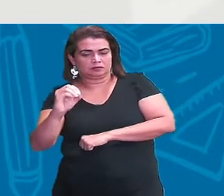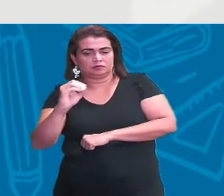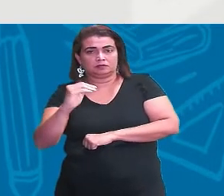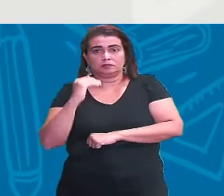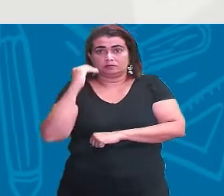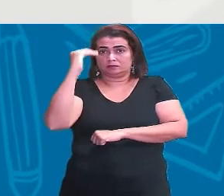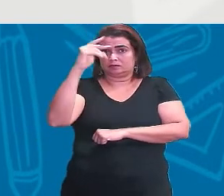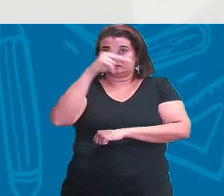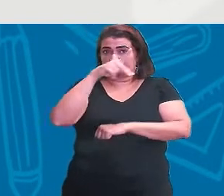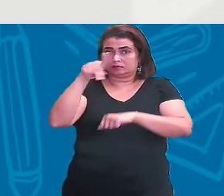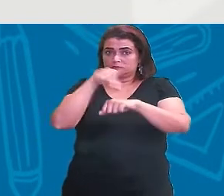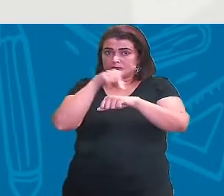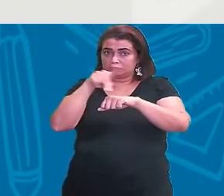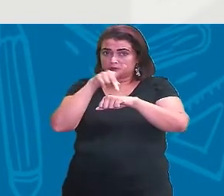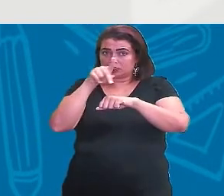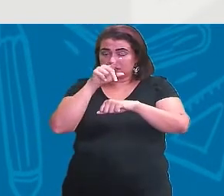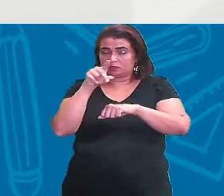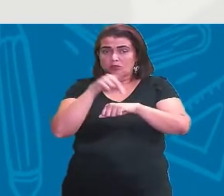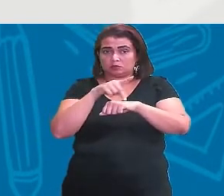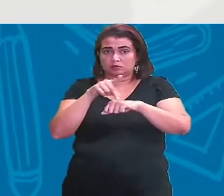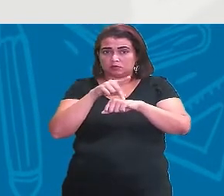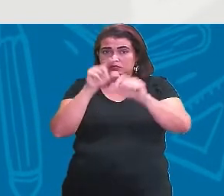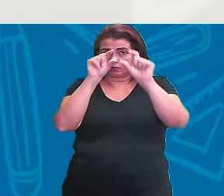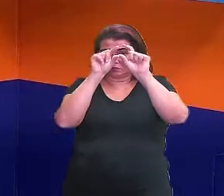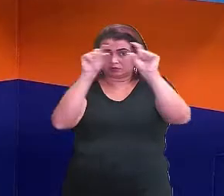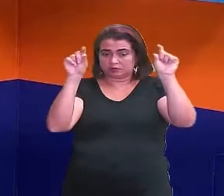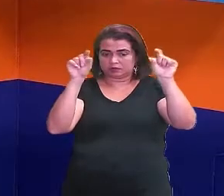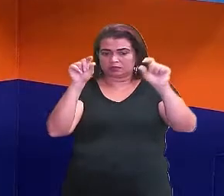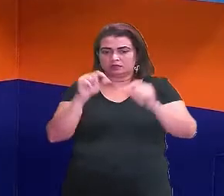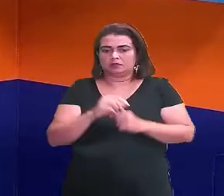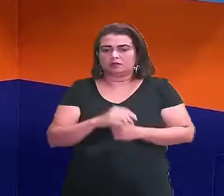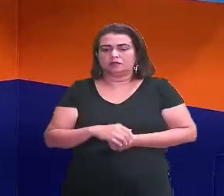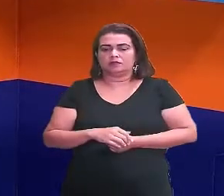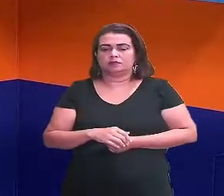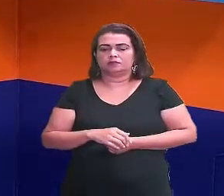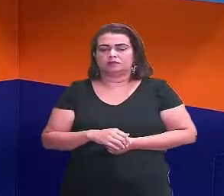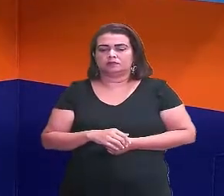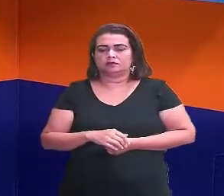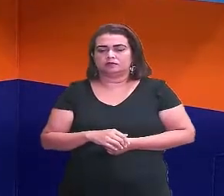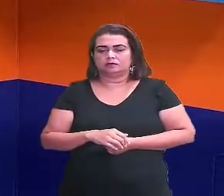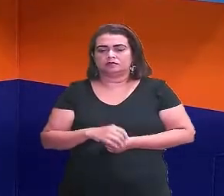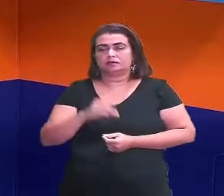a palavra sapo. Vem comigo aqui e presta atenção. Vejam só.